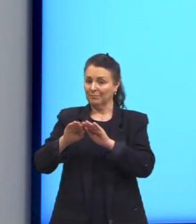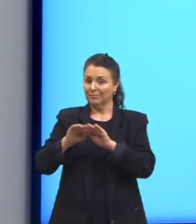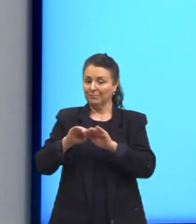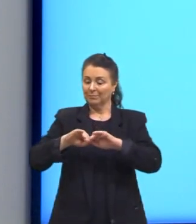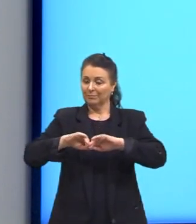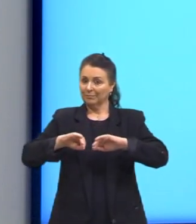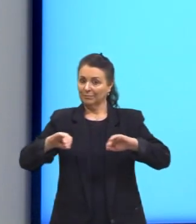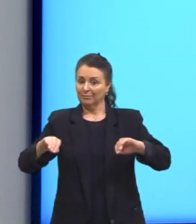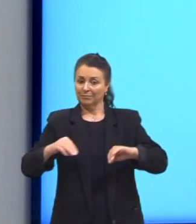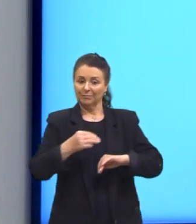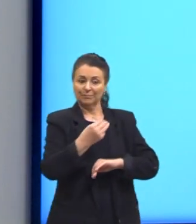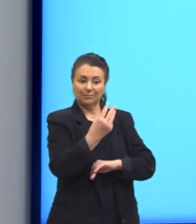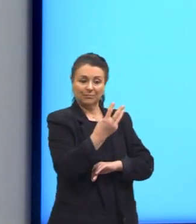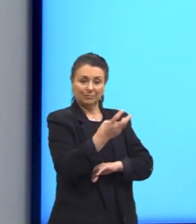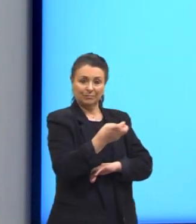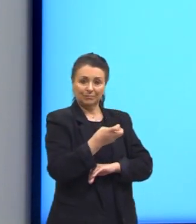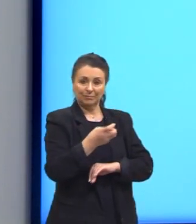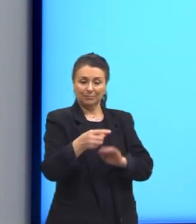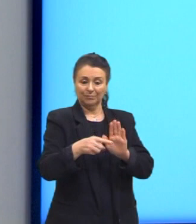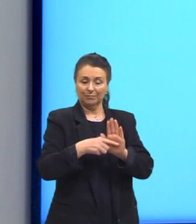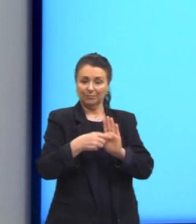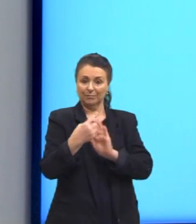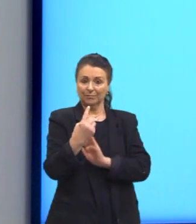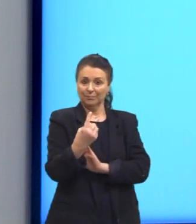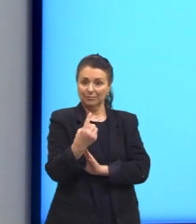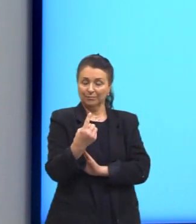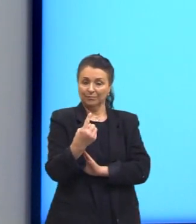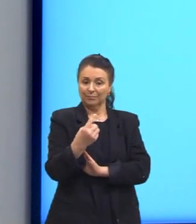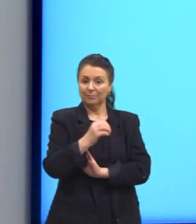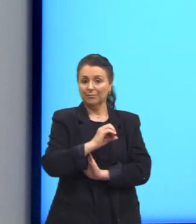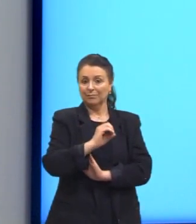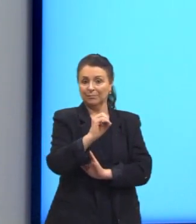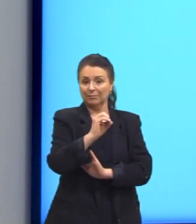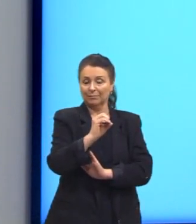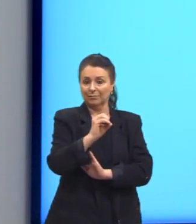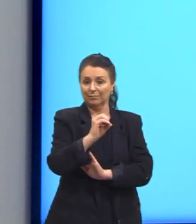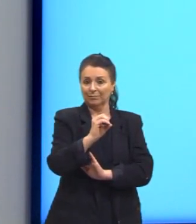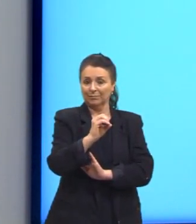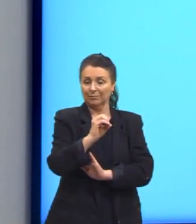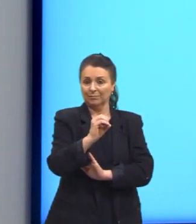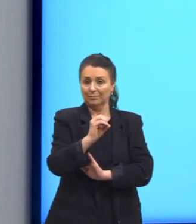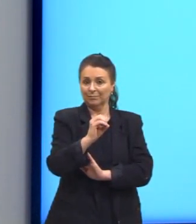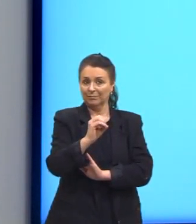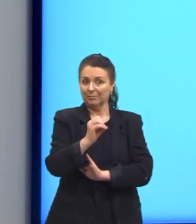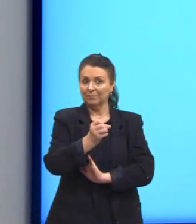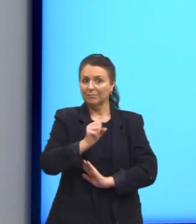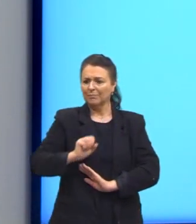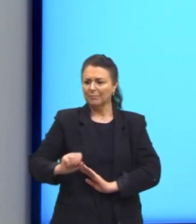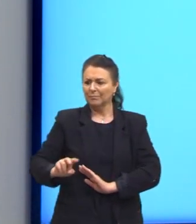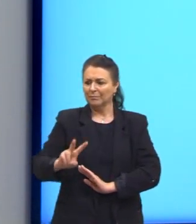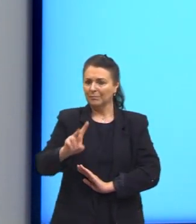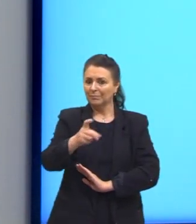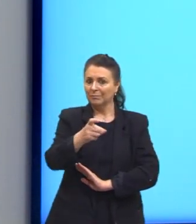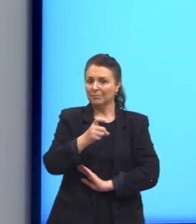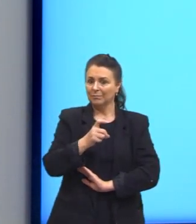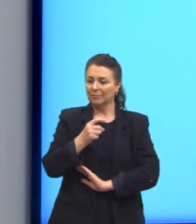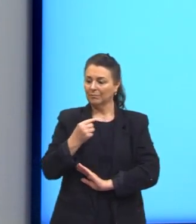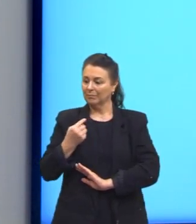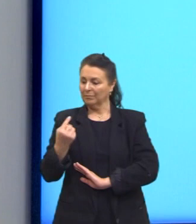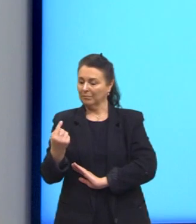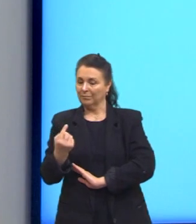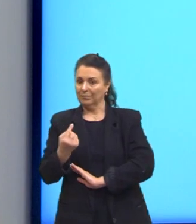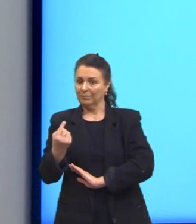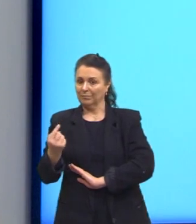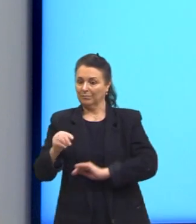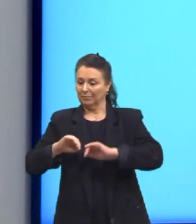que 3x menos 1 é igual a zero. Se eu quero determinar o valor de x, eu vou isolar ele, né?